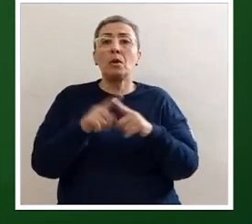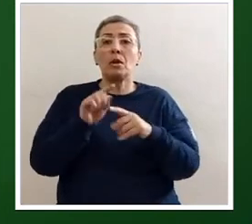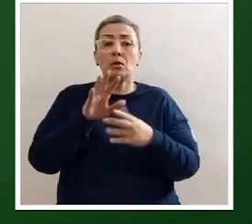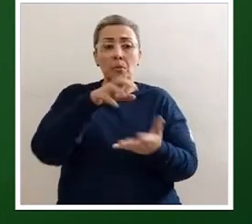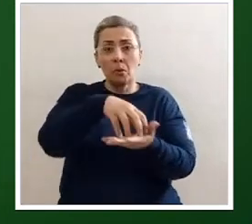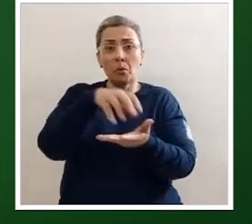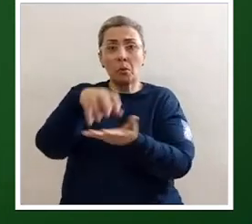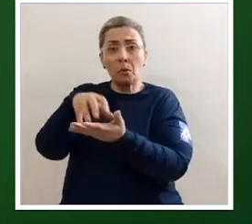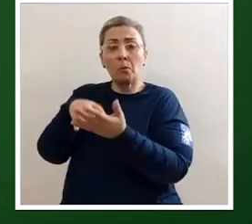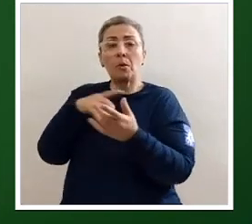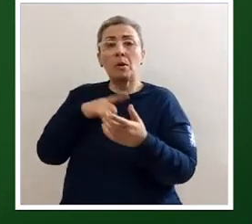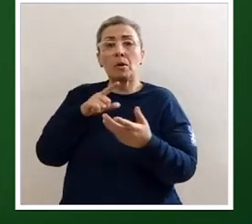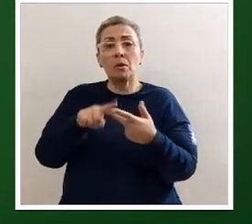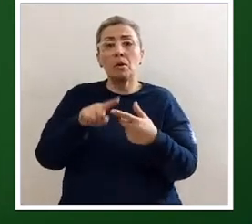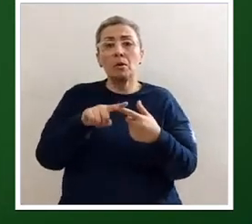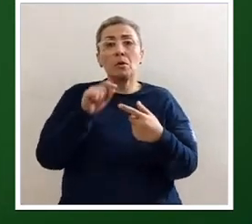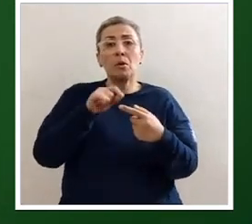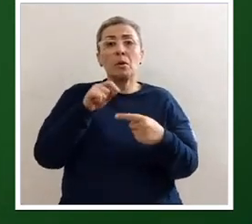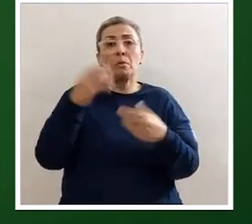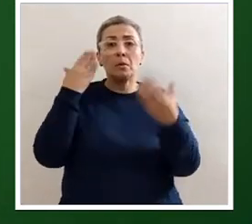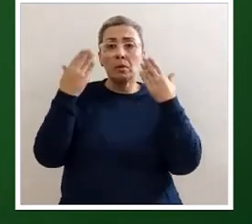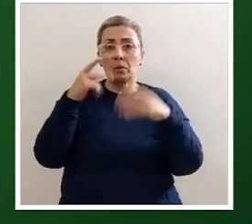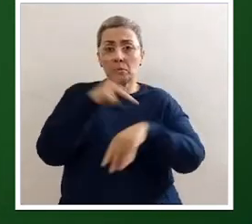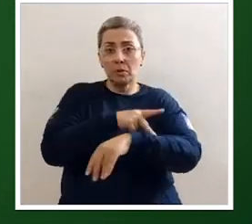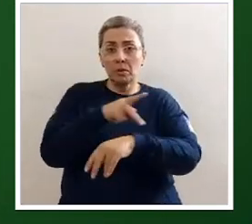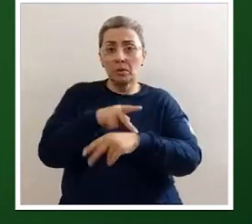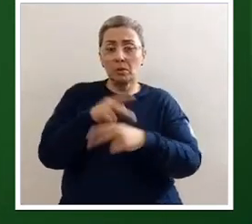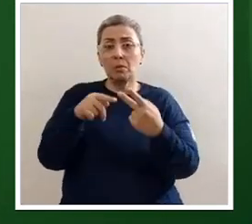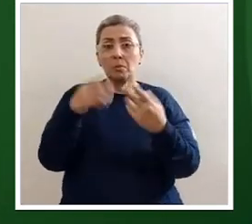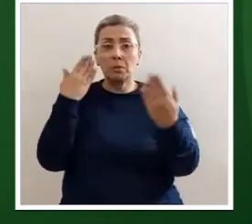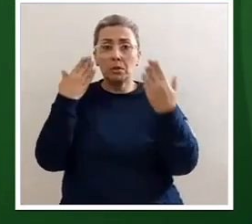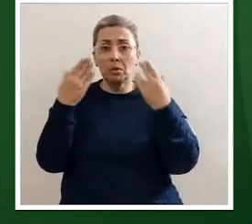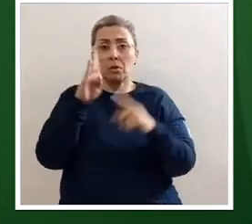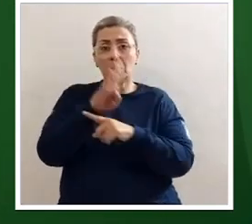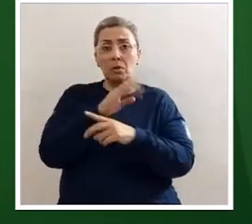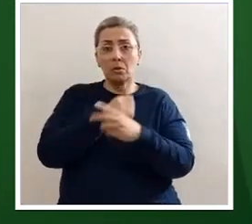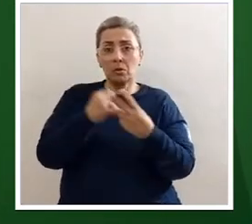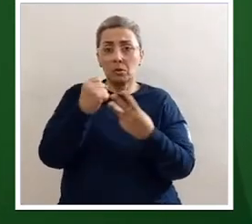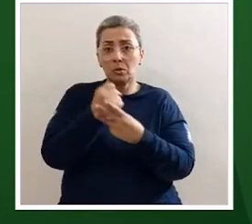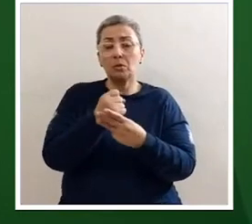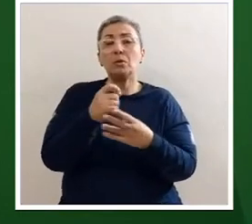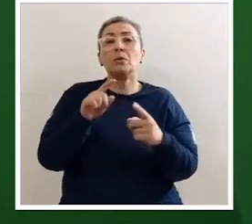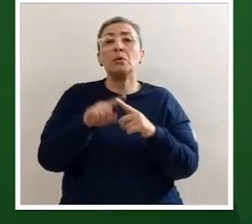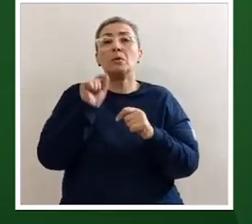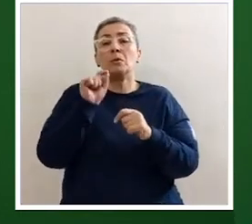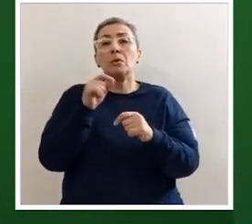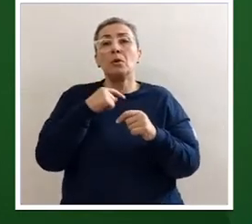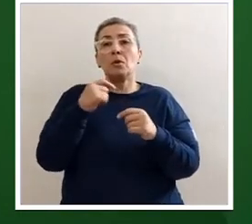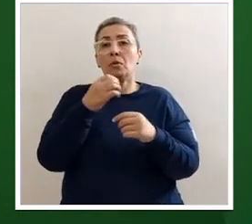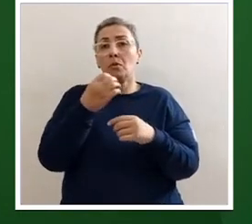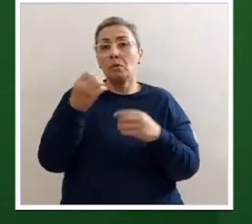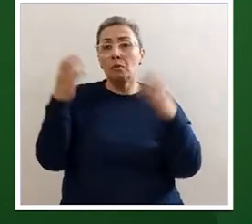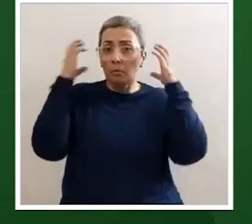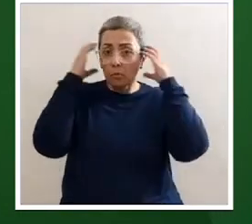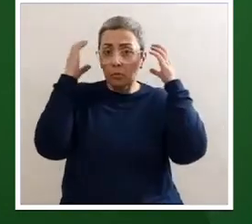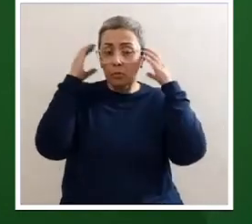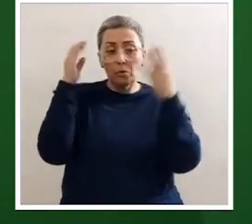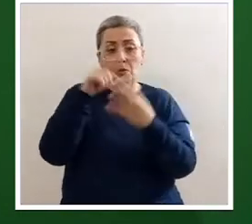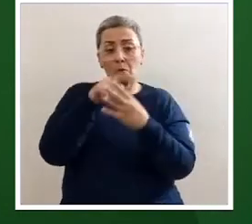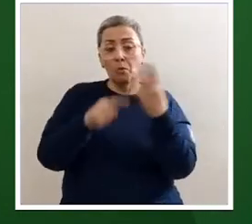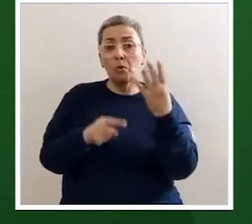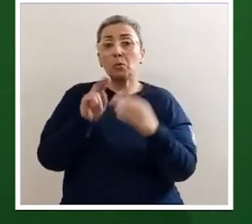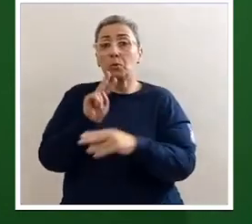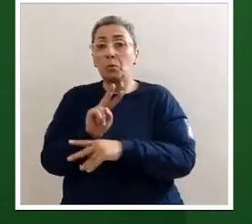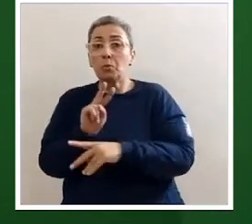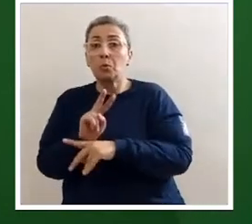eram compostos por psicopedagogos psicólogos assistentes sociais e fonoaudiólogo eles